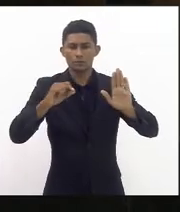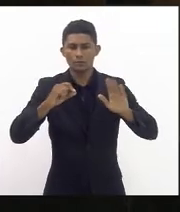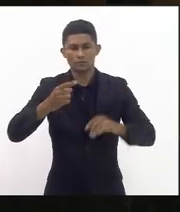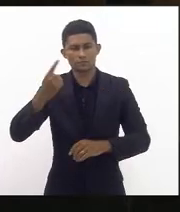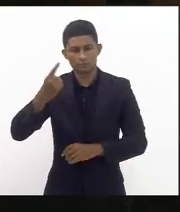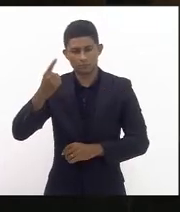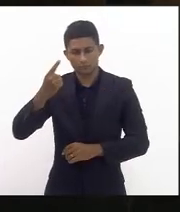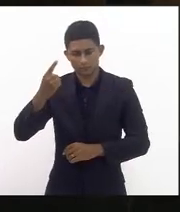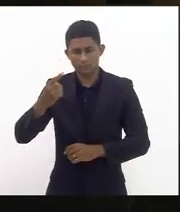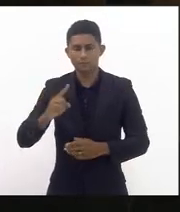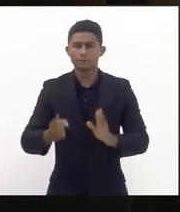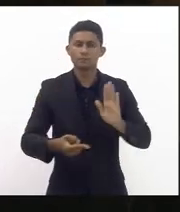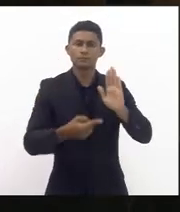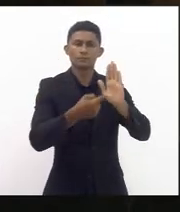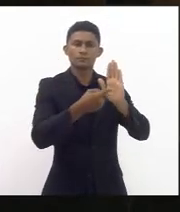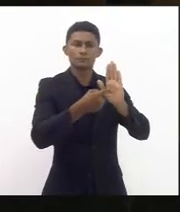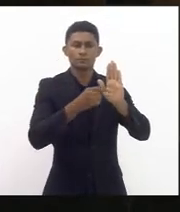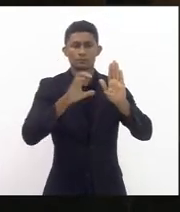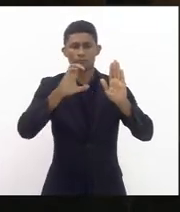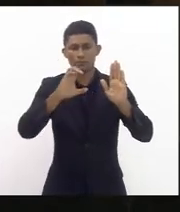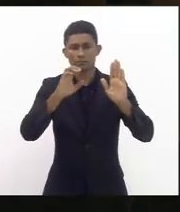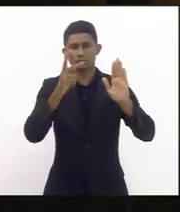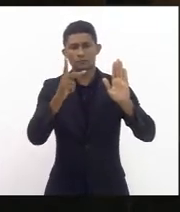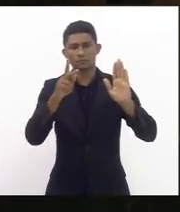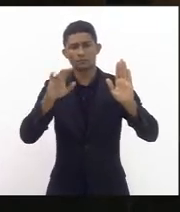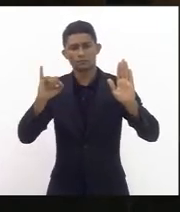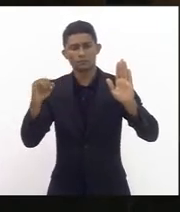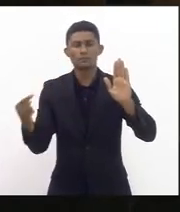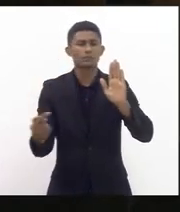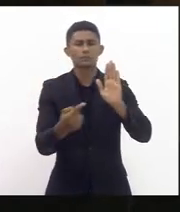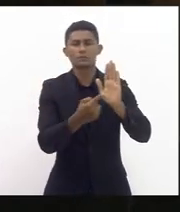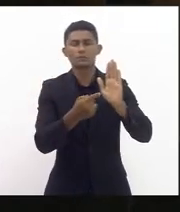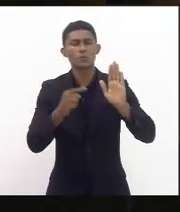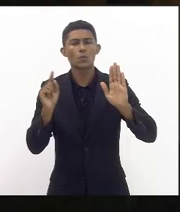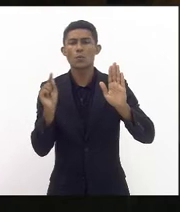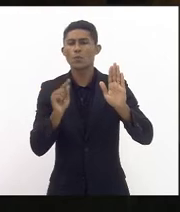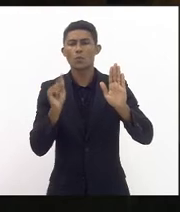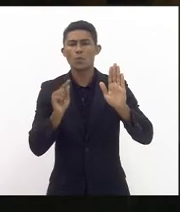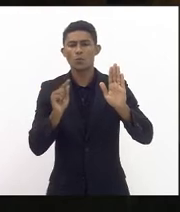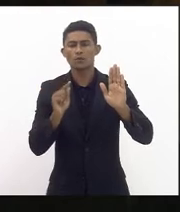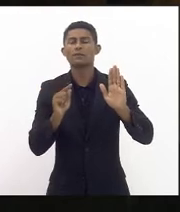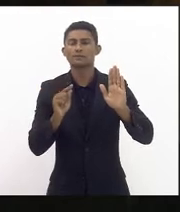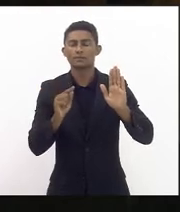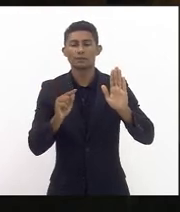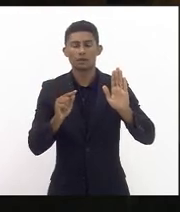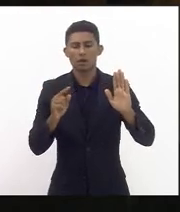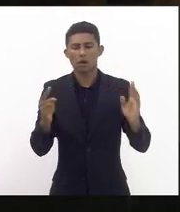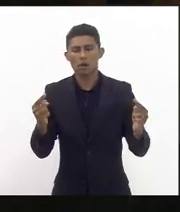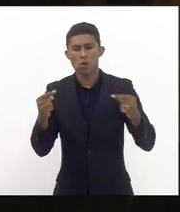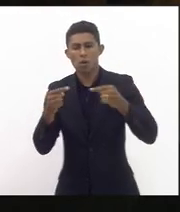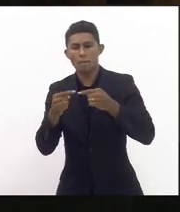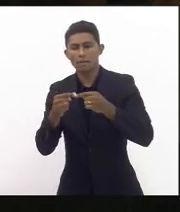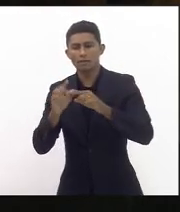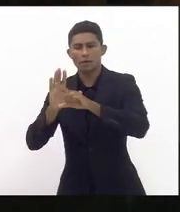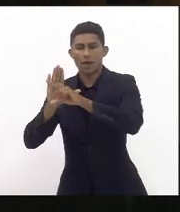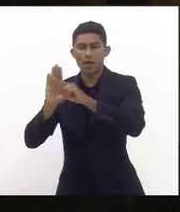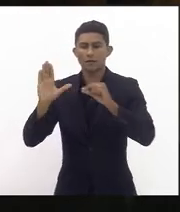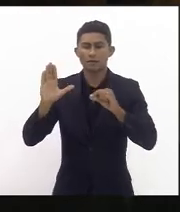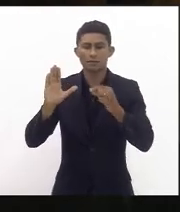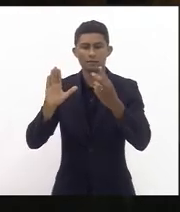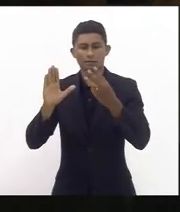1º, a CPI remonta ao artigo 36 da